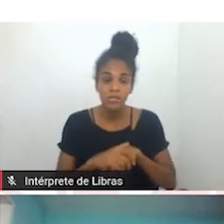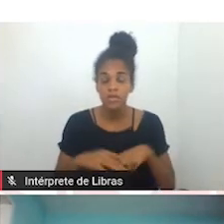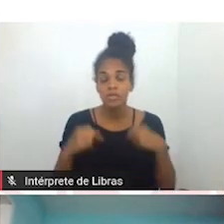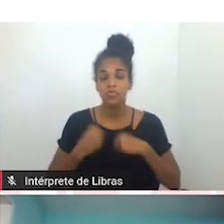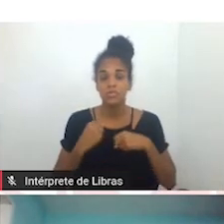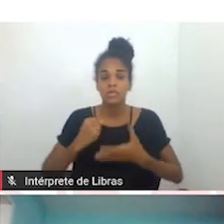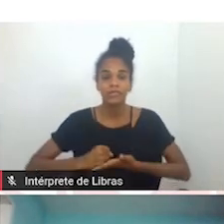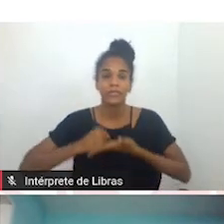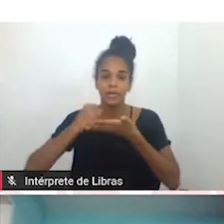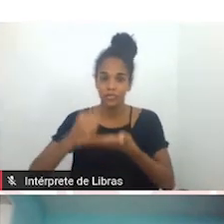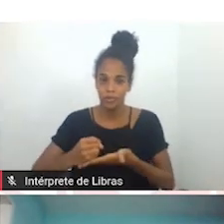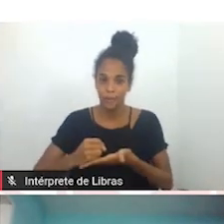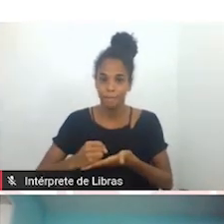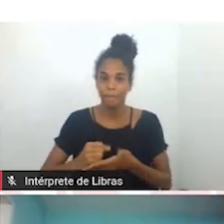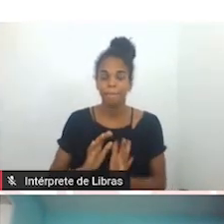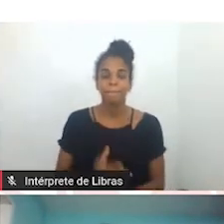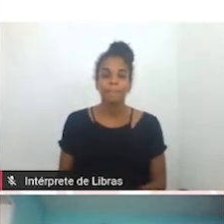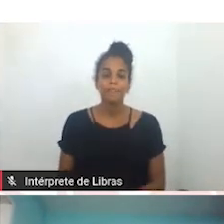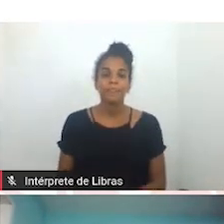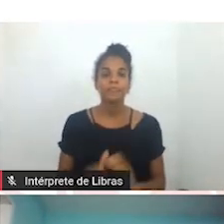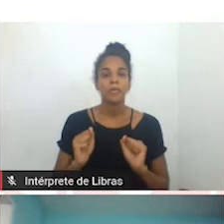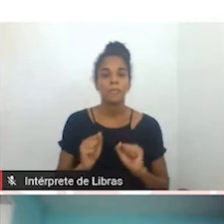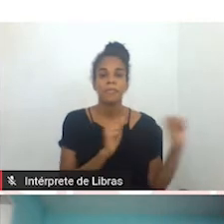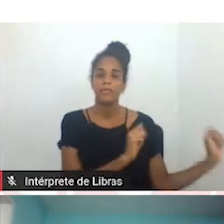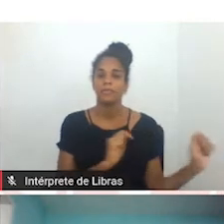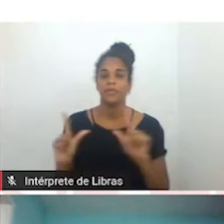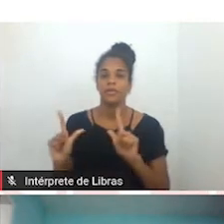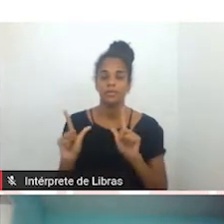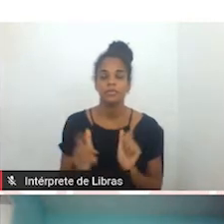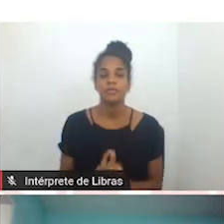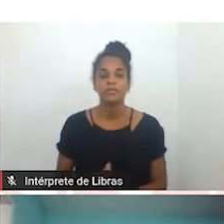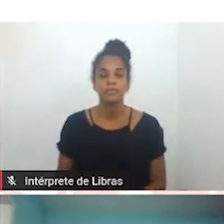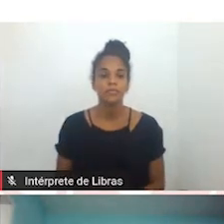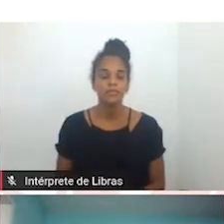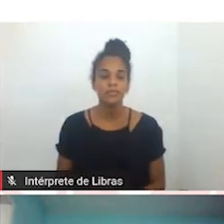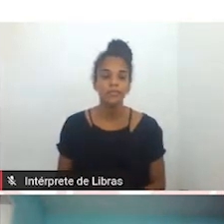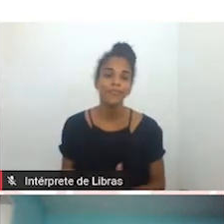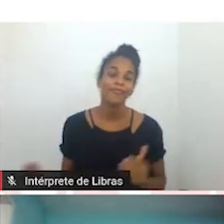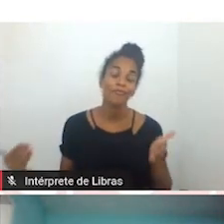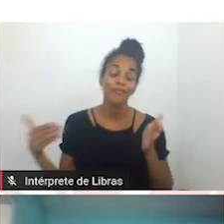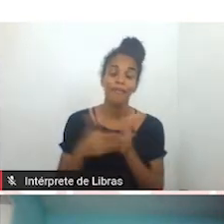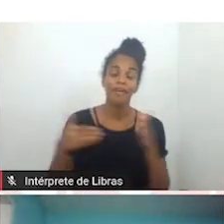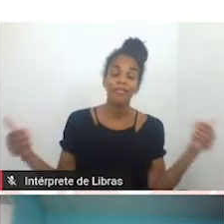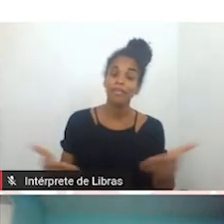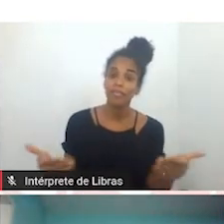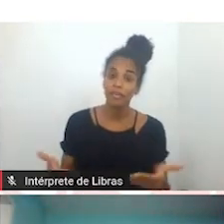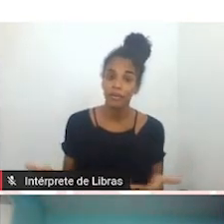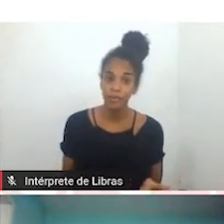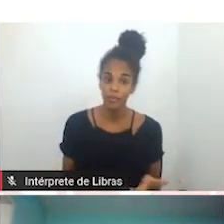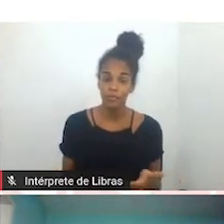Então, todo mundo usou bastante hidroxicloroquina. E até hoje as pessoas não sabiam no